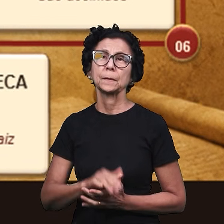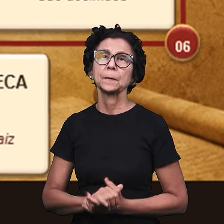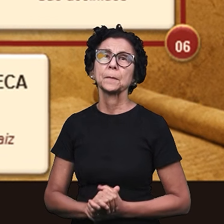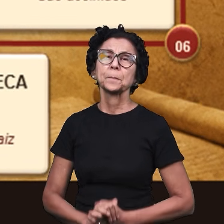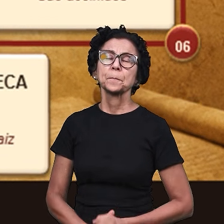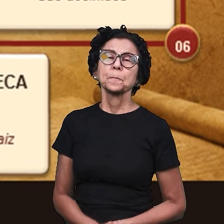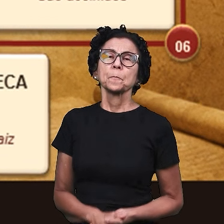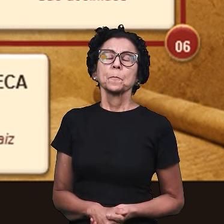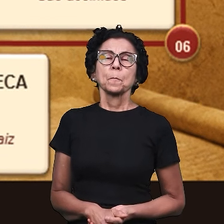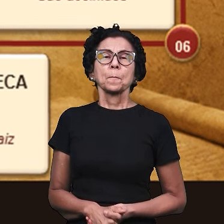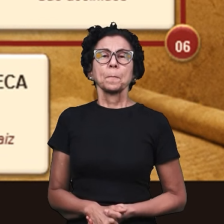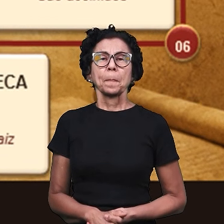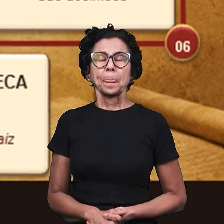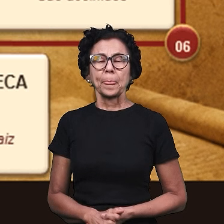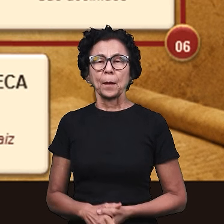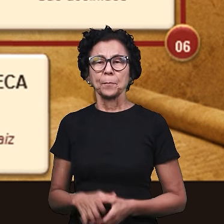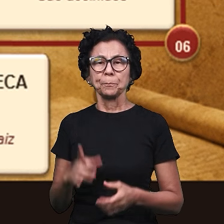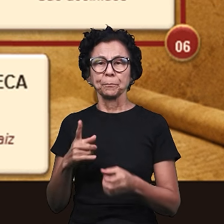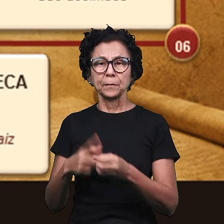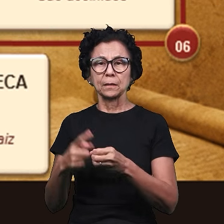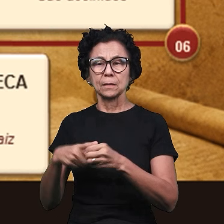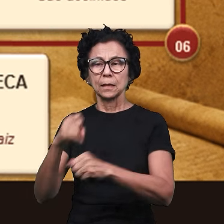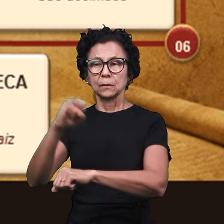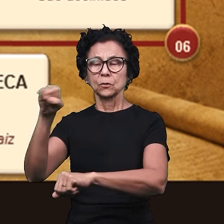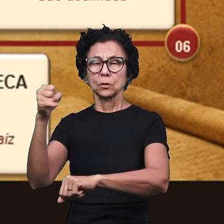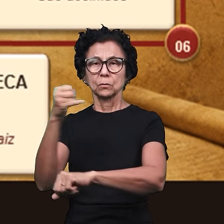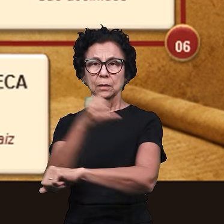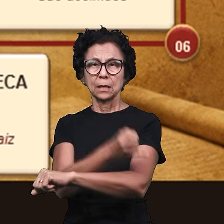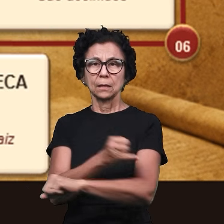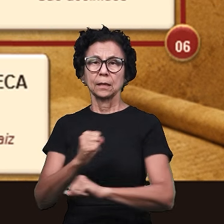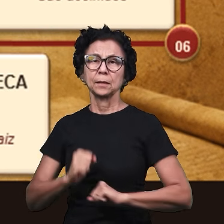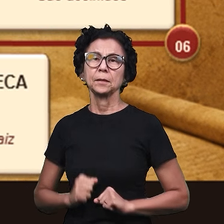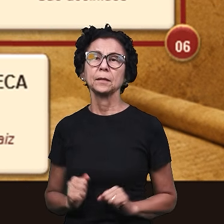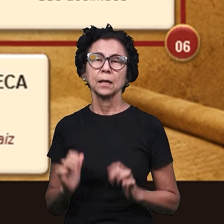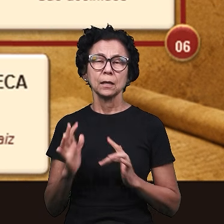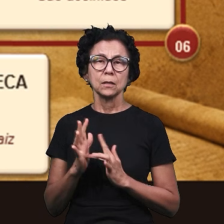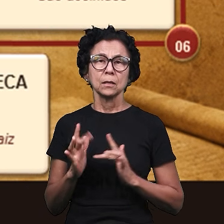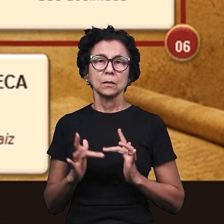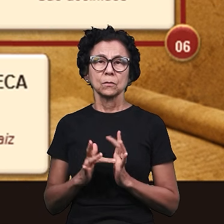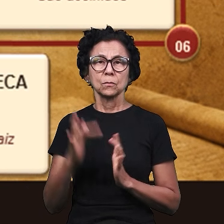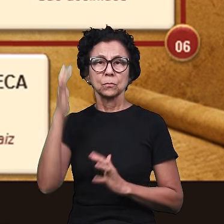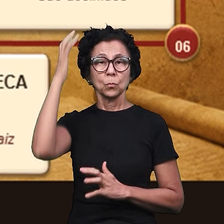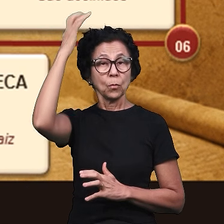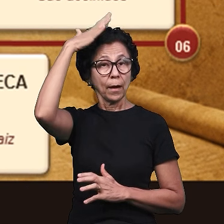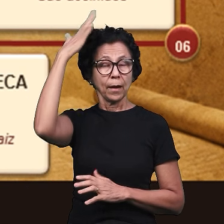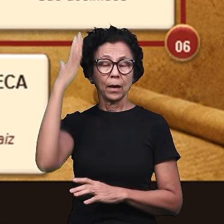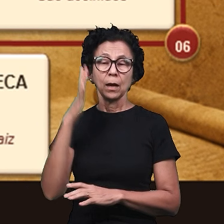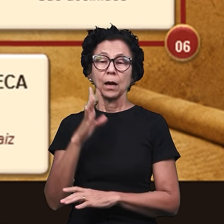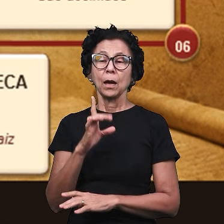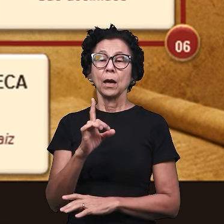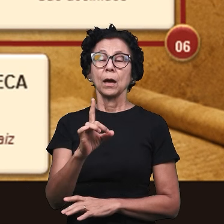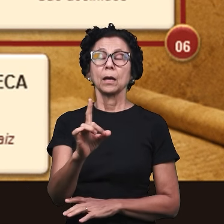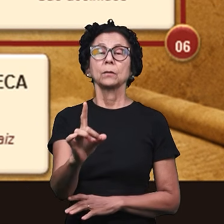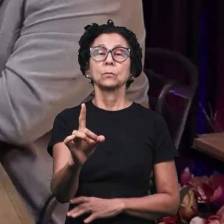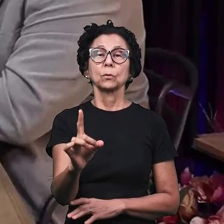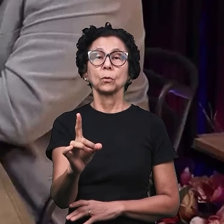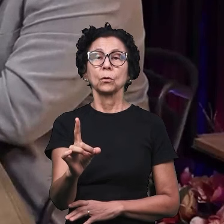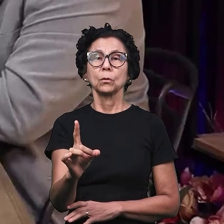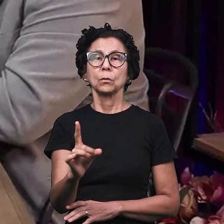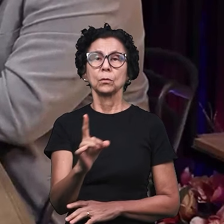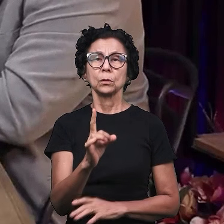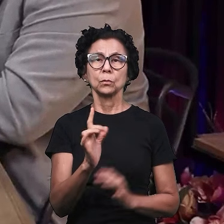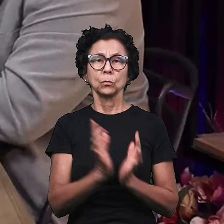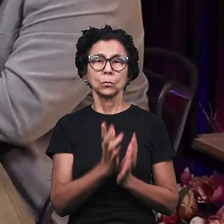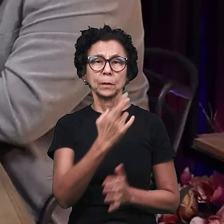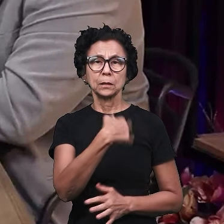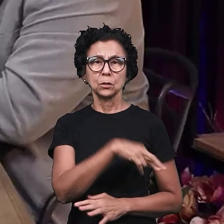entrou em Jerusalém com honras, né? É confrontado pelos religiosos. É interessante que nós vamos ver